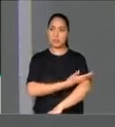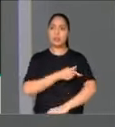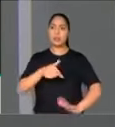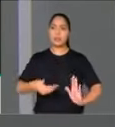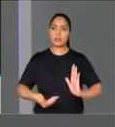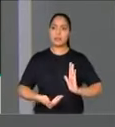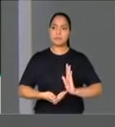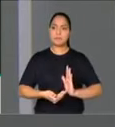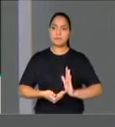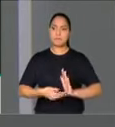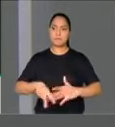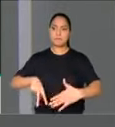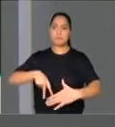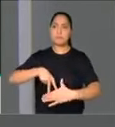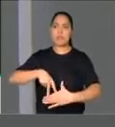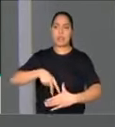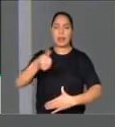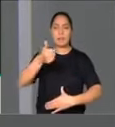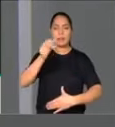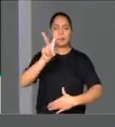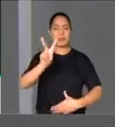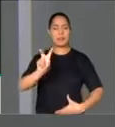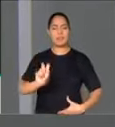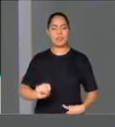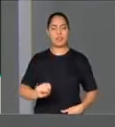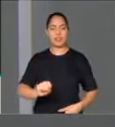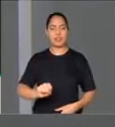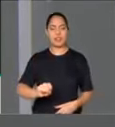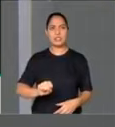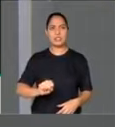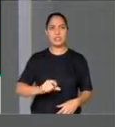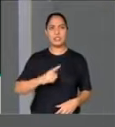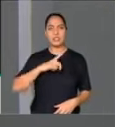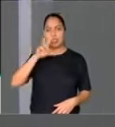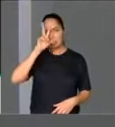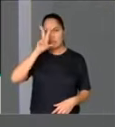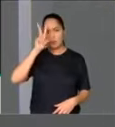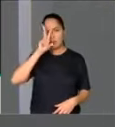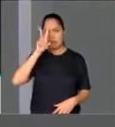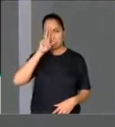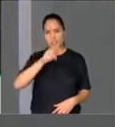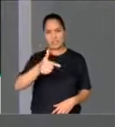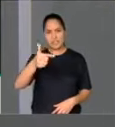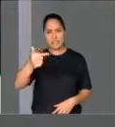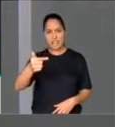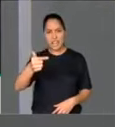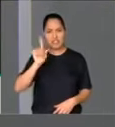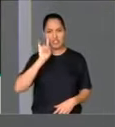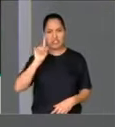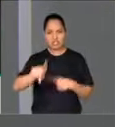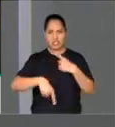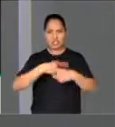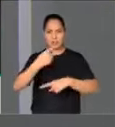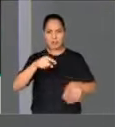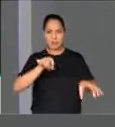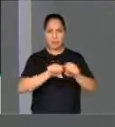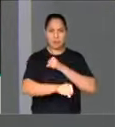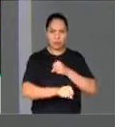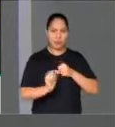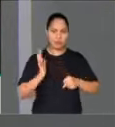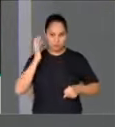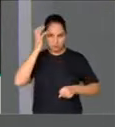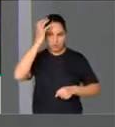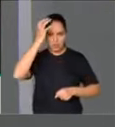púlpito. A primeira vez que eu estive aqui eram 7 dias de execução da minha companheira. Hoje